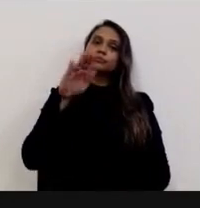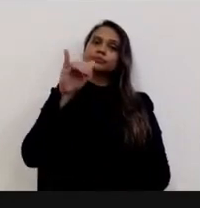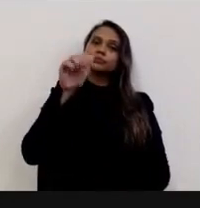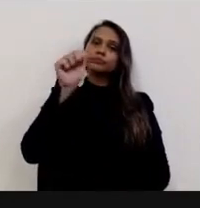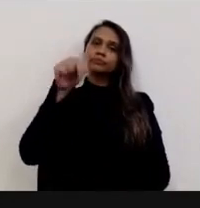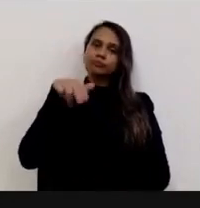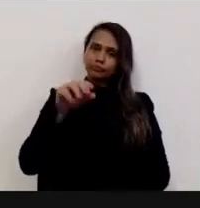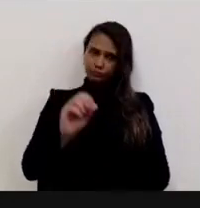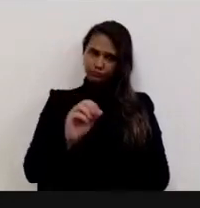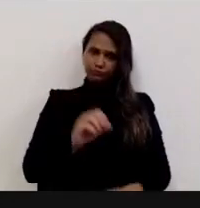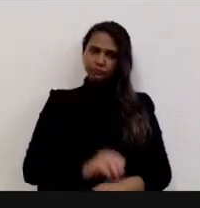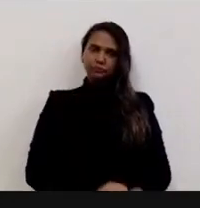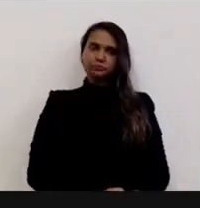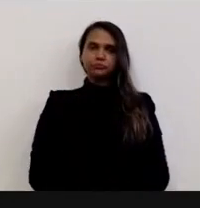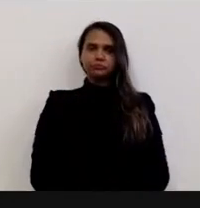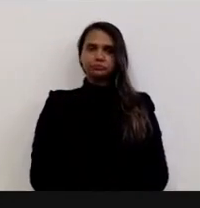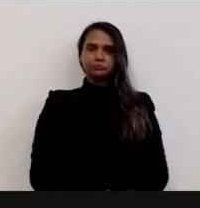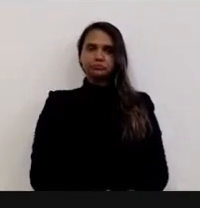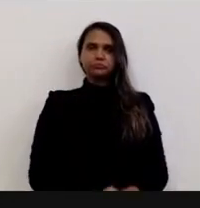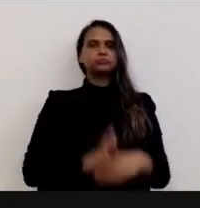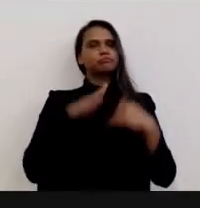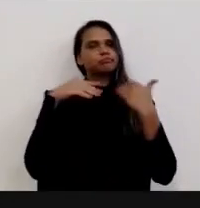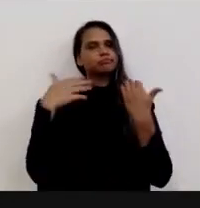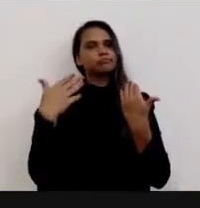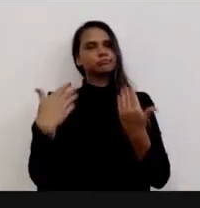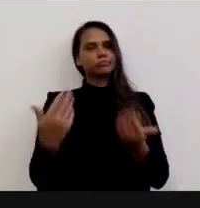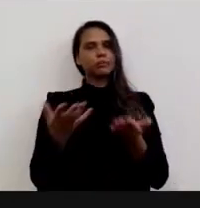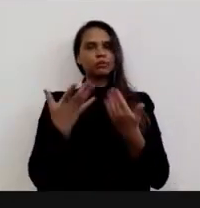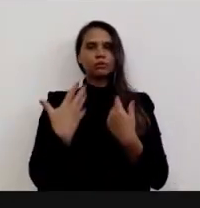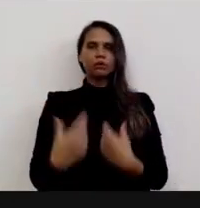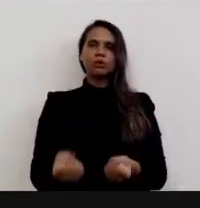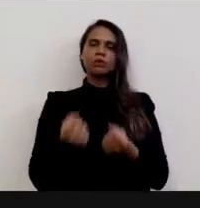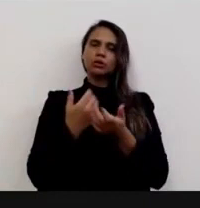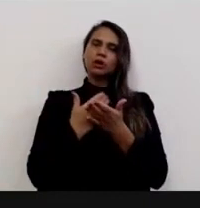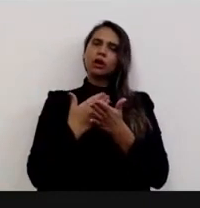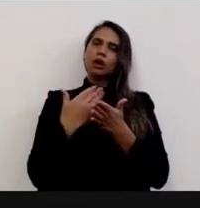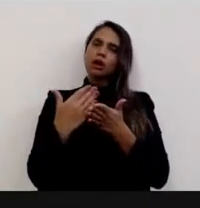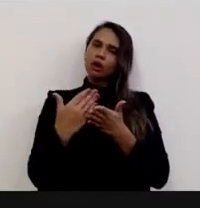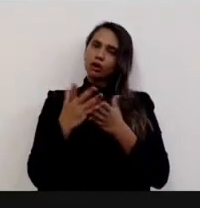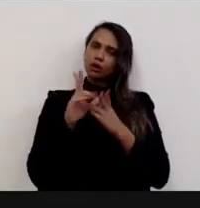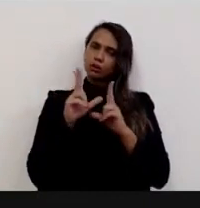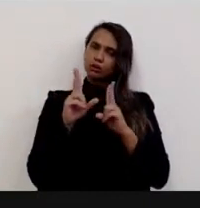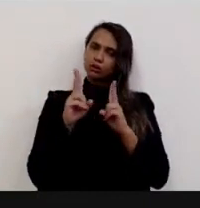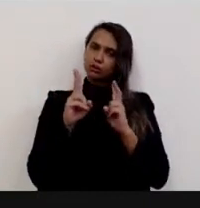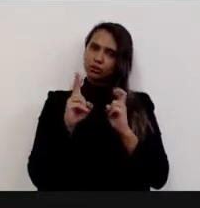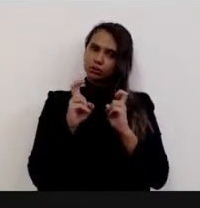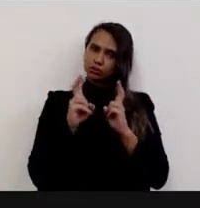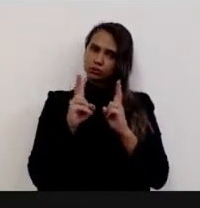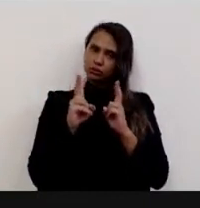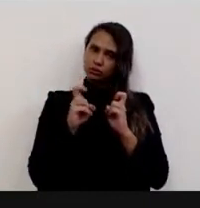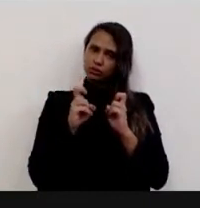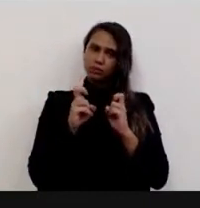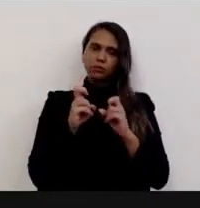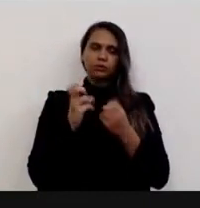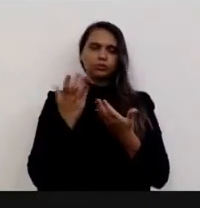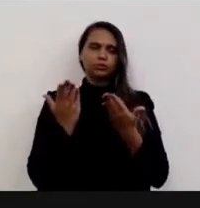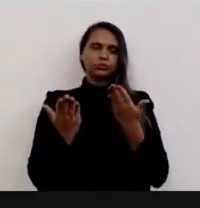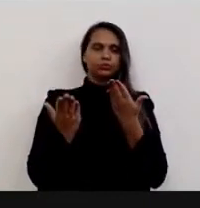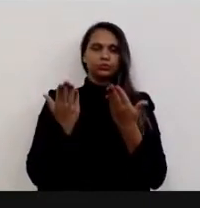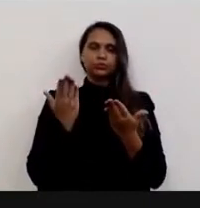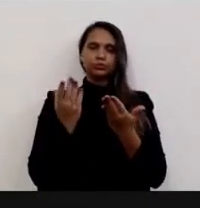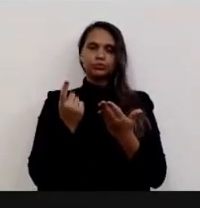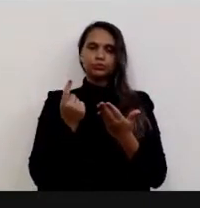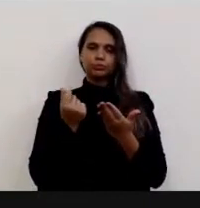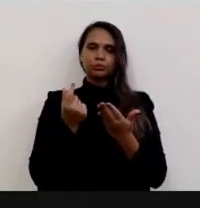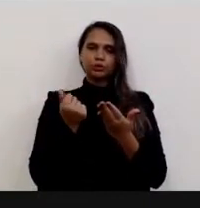Então, nós vamos falar então, sobre a introdução, falar detecção de anomalias e sobrepreço, como foi o método